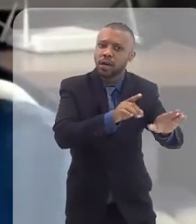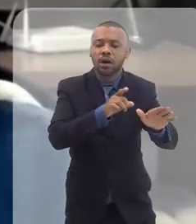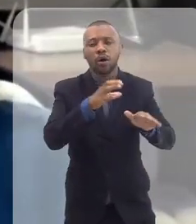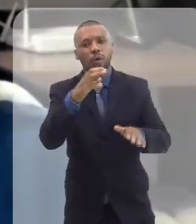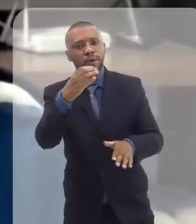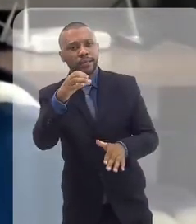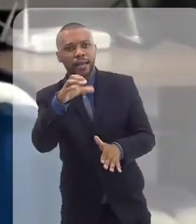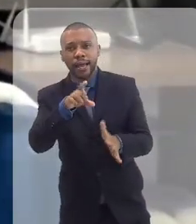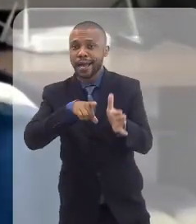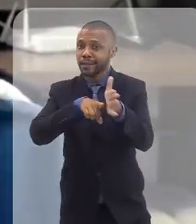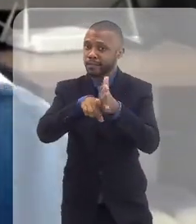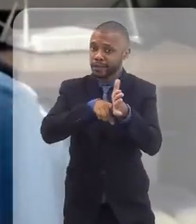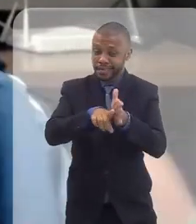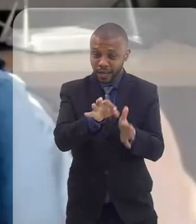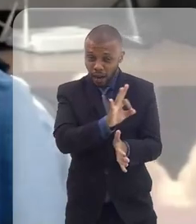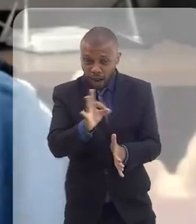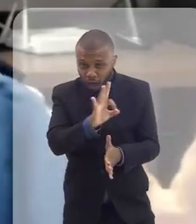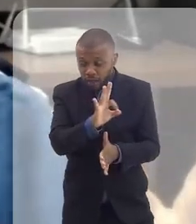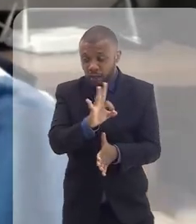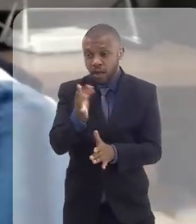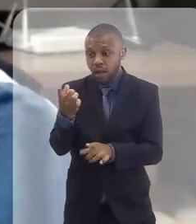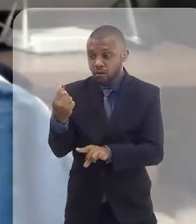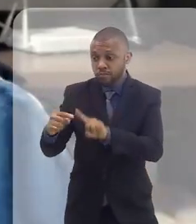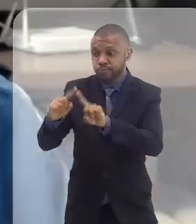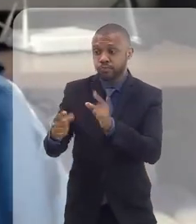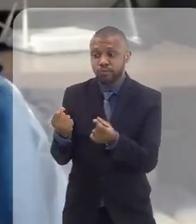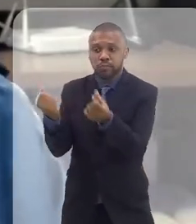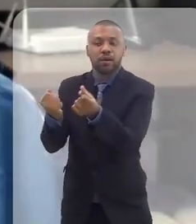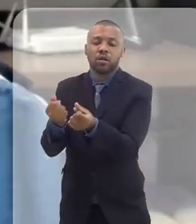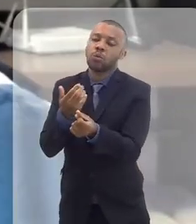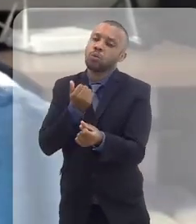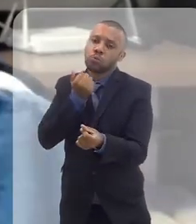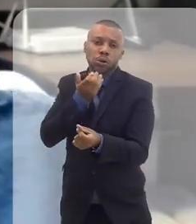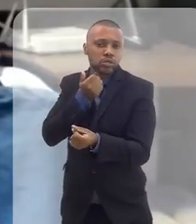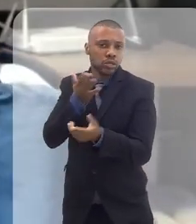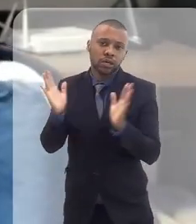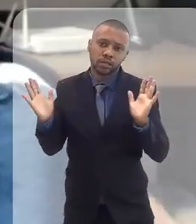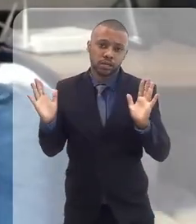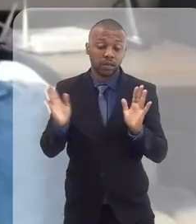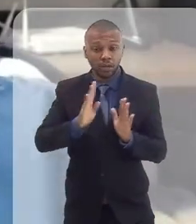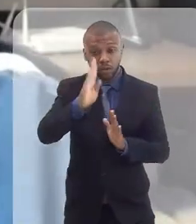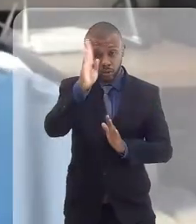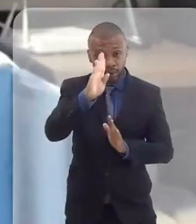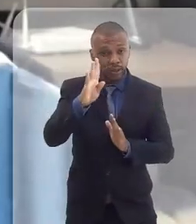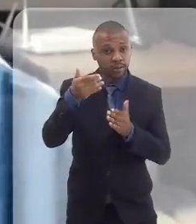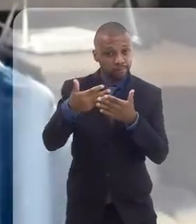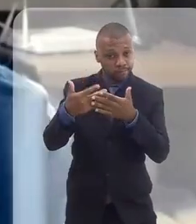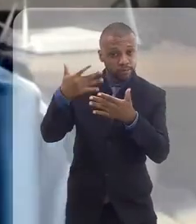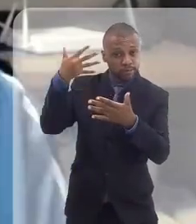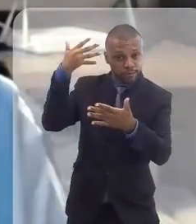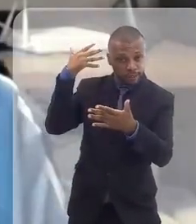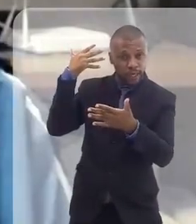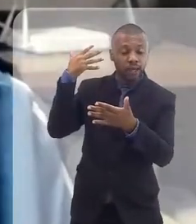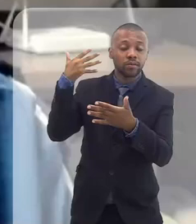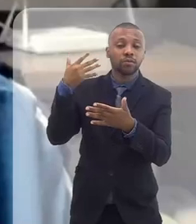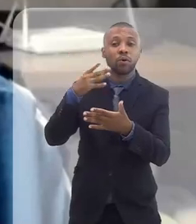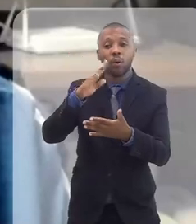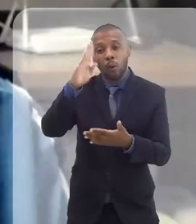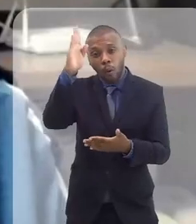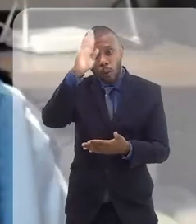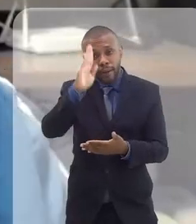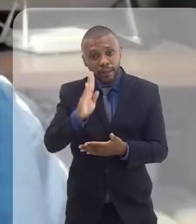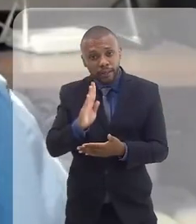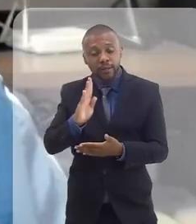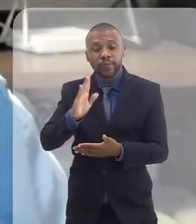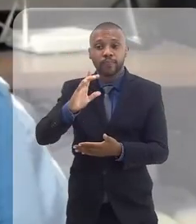nos últimos anos. Então, o Brasil teve, num passado